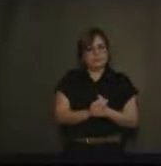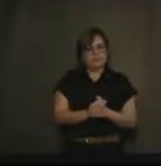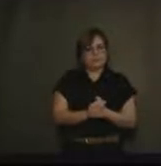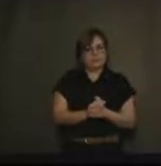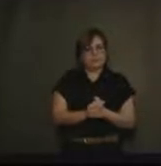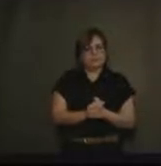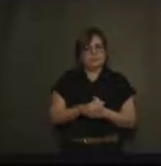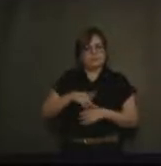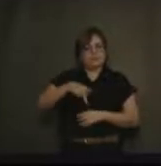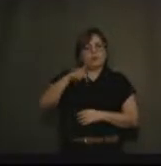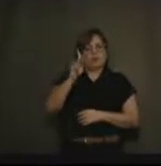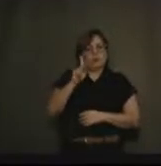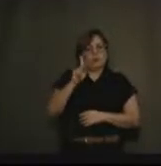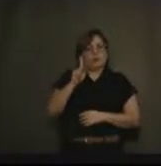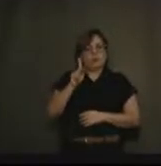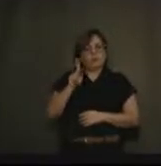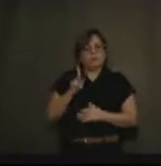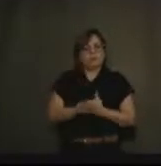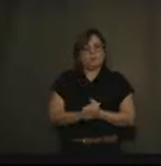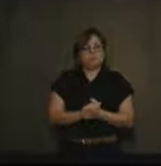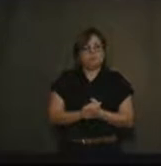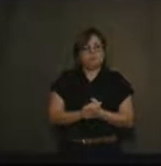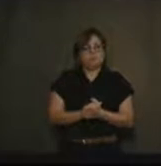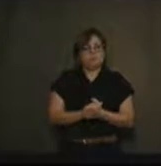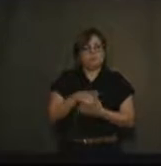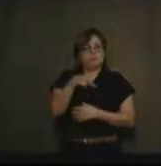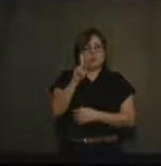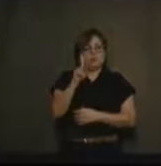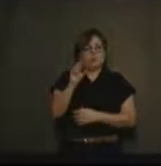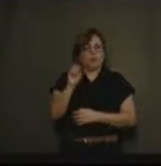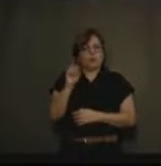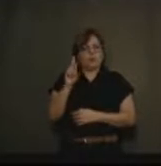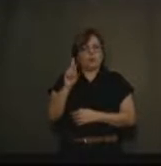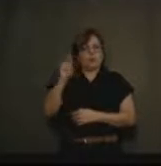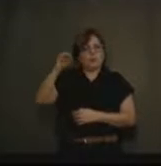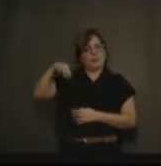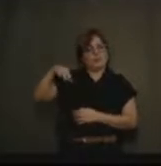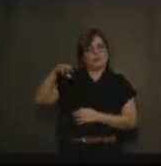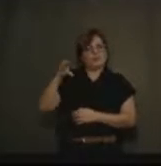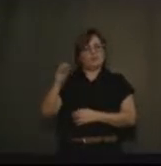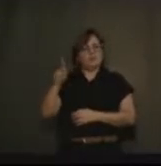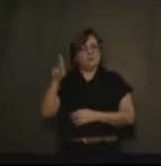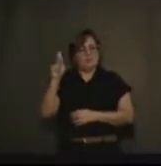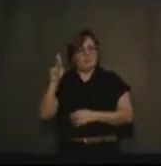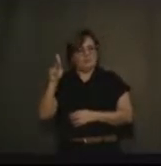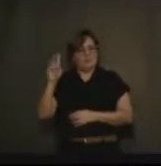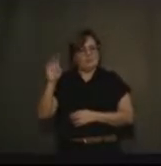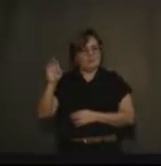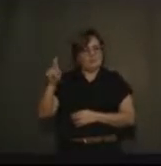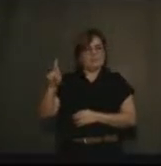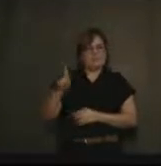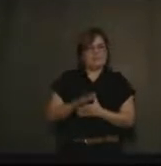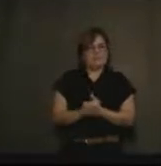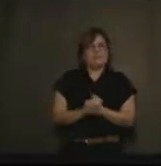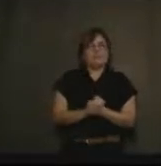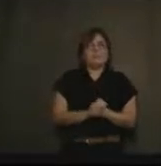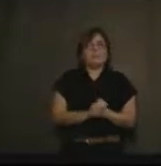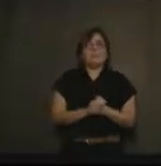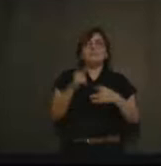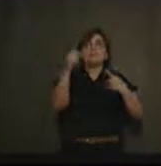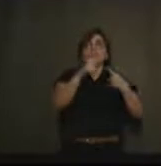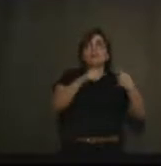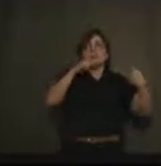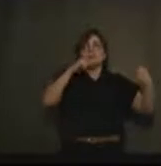preferido e não Kronecker para integrar esse júri, que era uma nomeação muito honrosa. Mitak Leffler teve